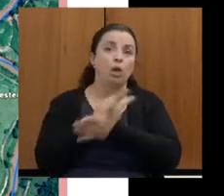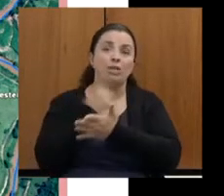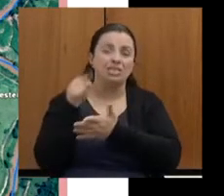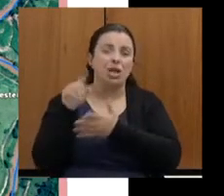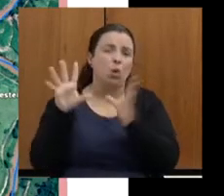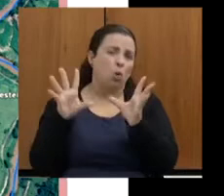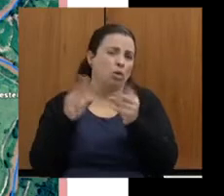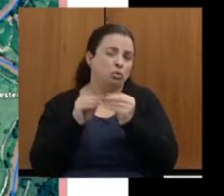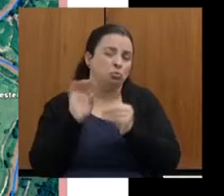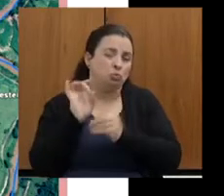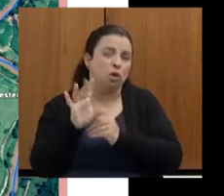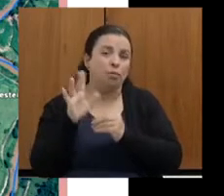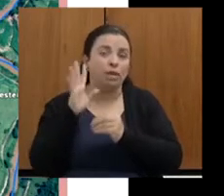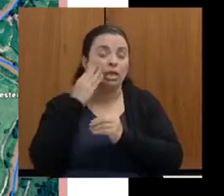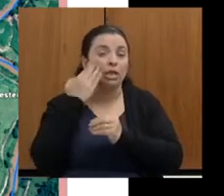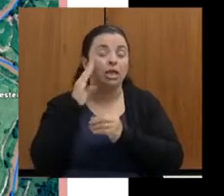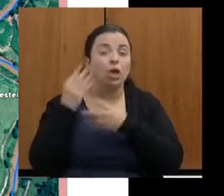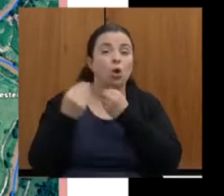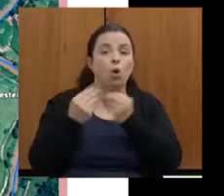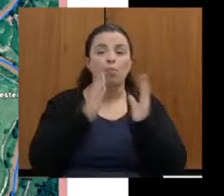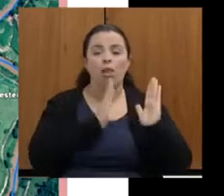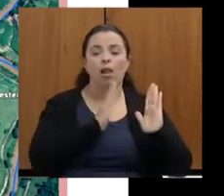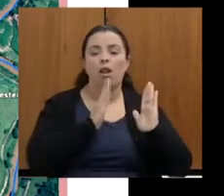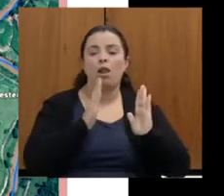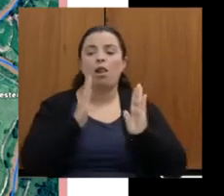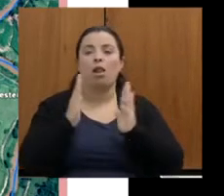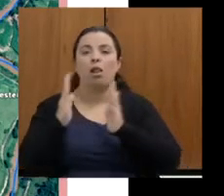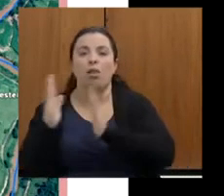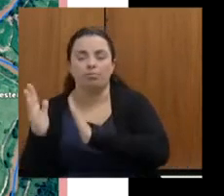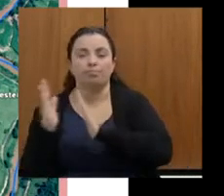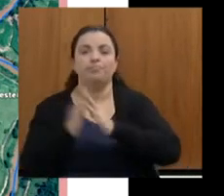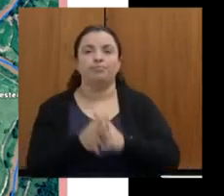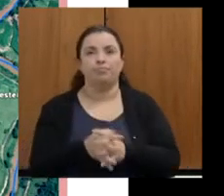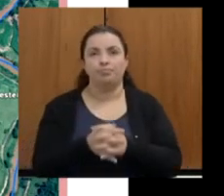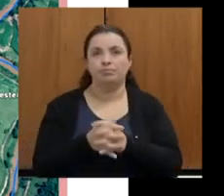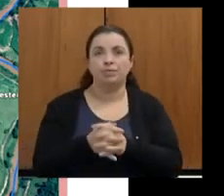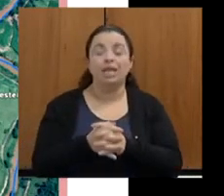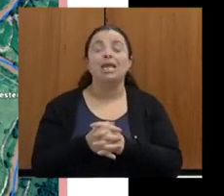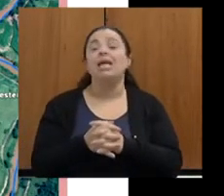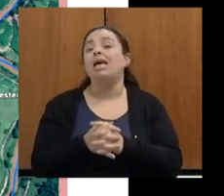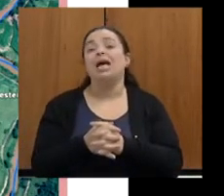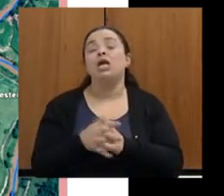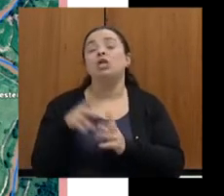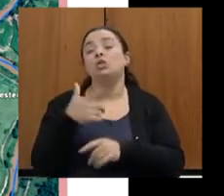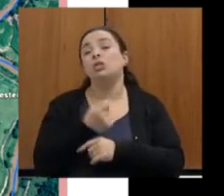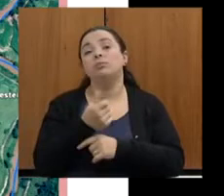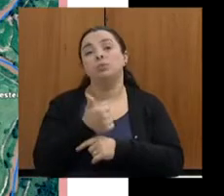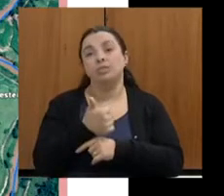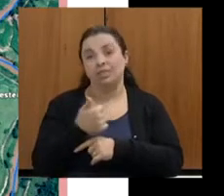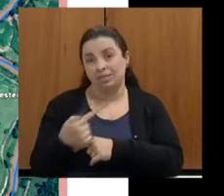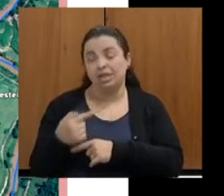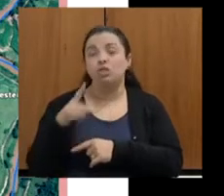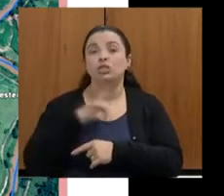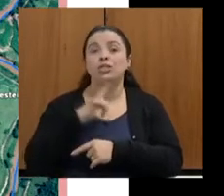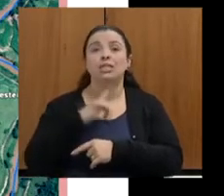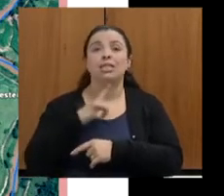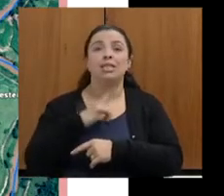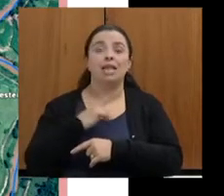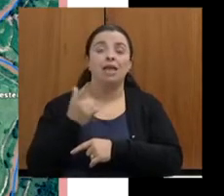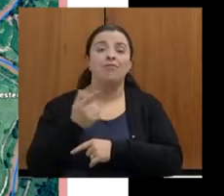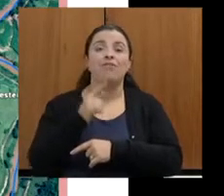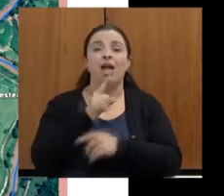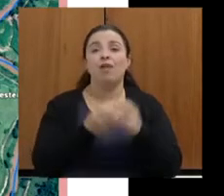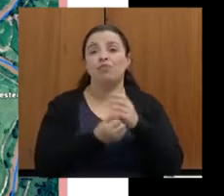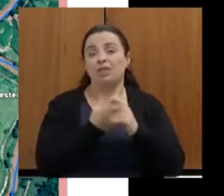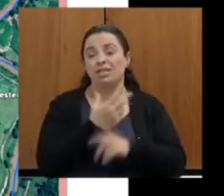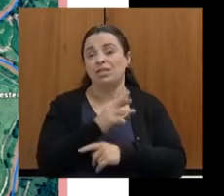mas é só para a gente entender um pouquinho aí dessa cronologia é em 2017 a gente teve apresentação pela